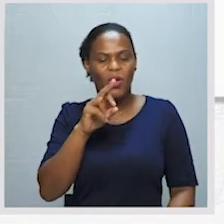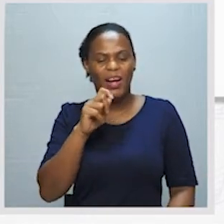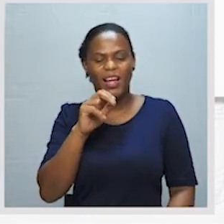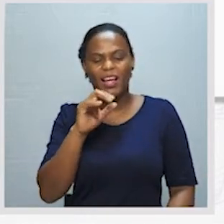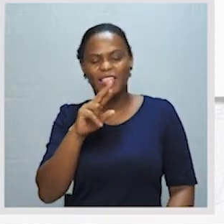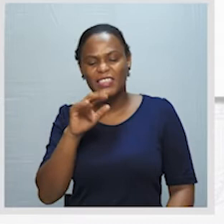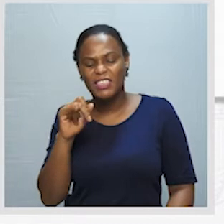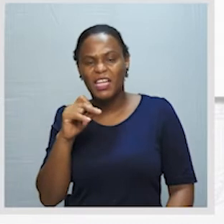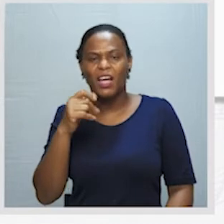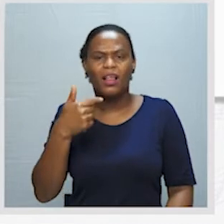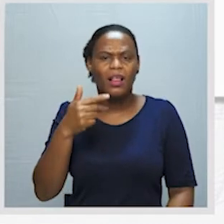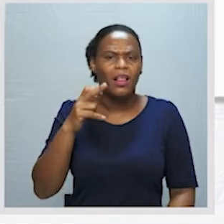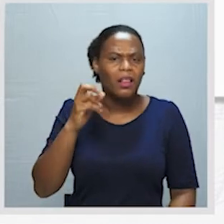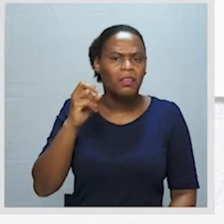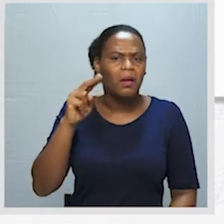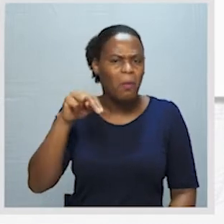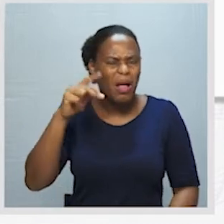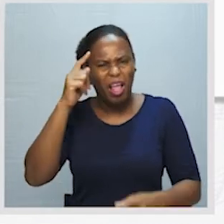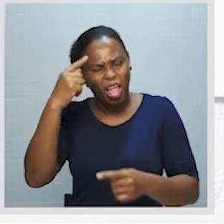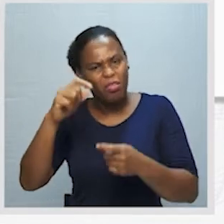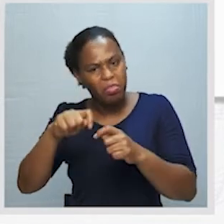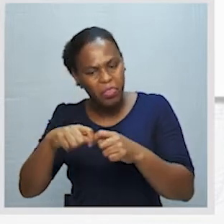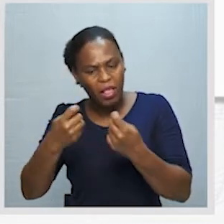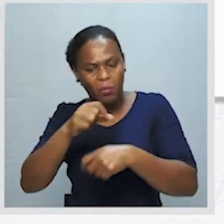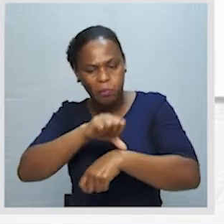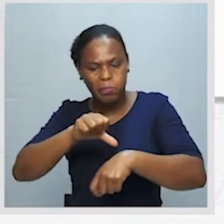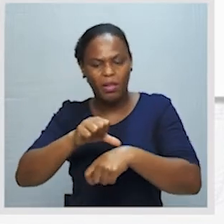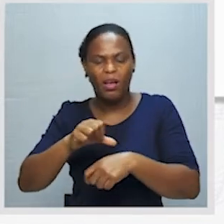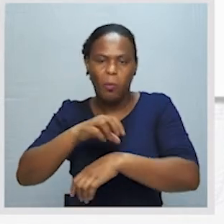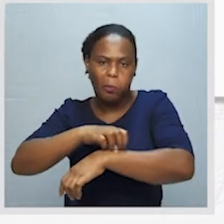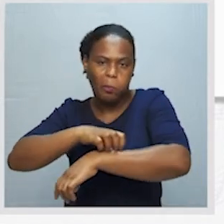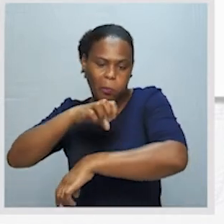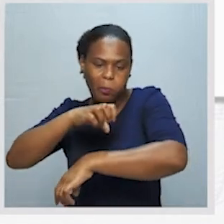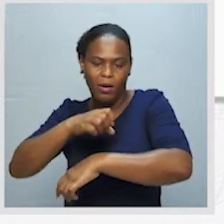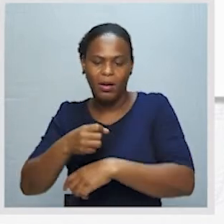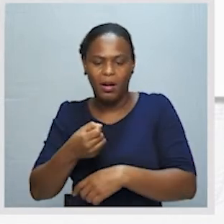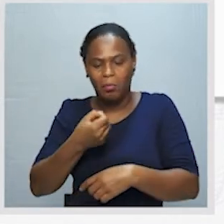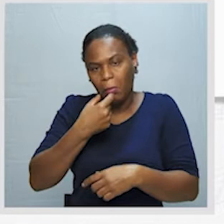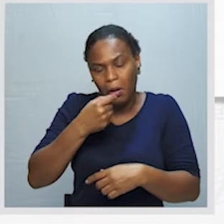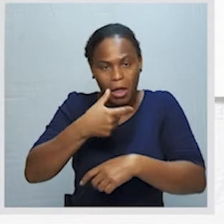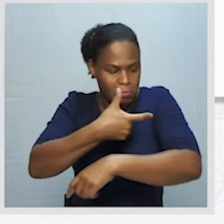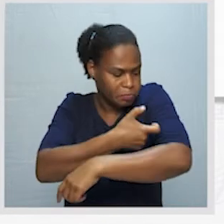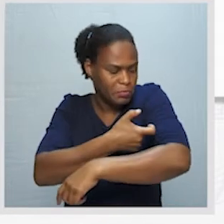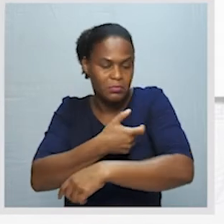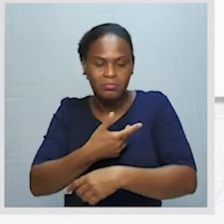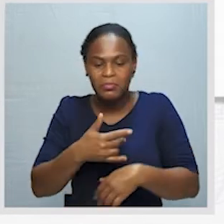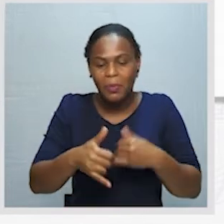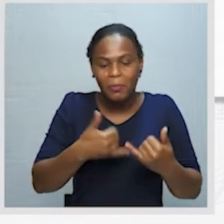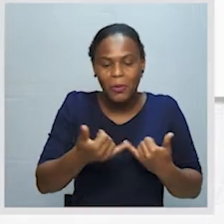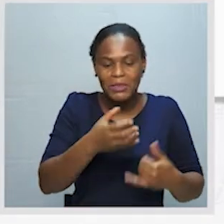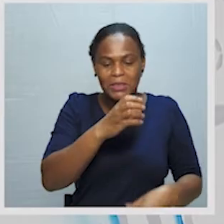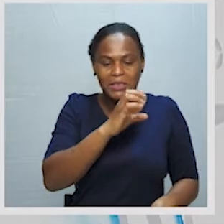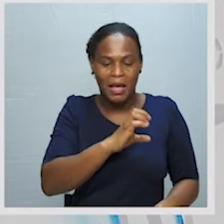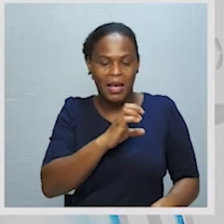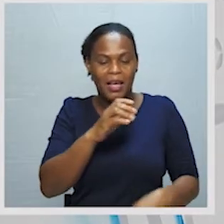anorexia, traumatismo, insulina, abscesso. A linha C, fiquem em